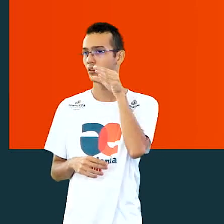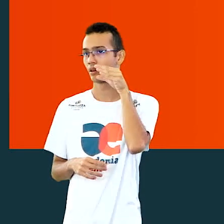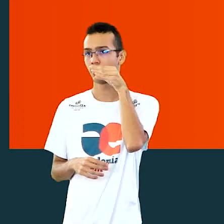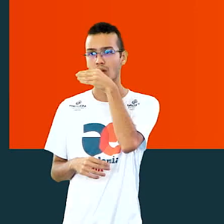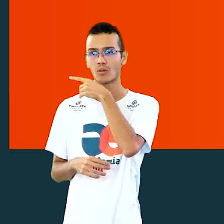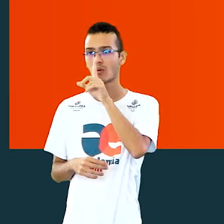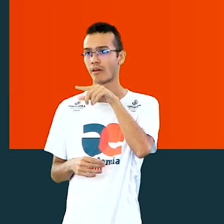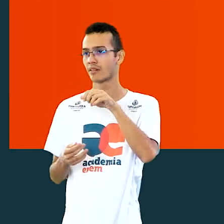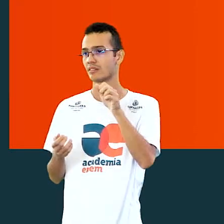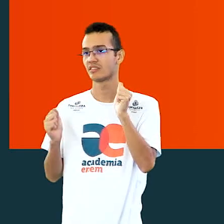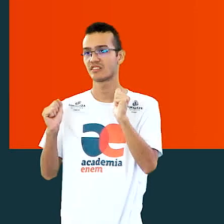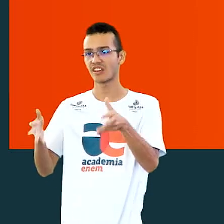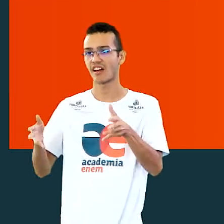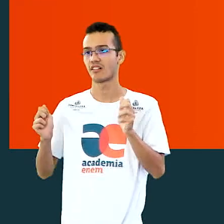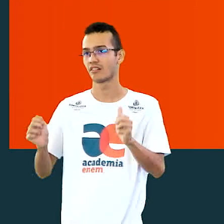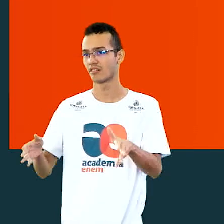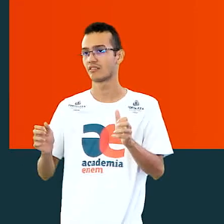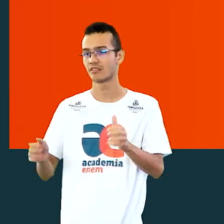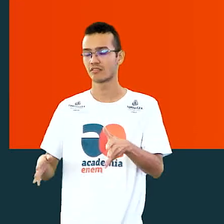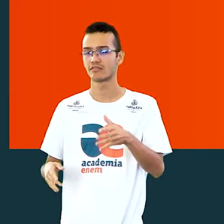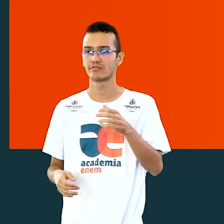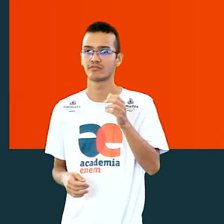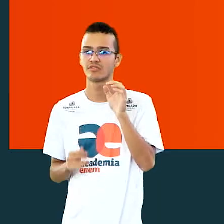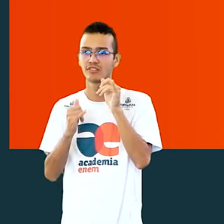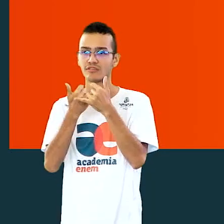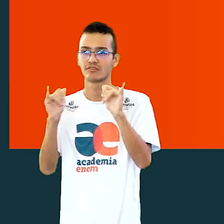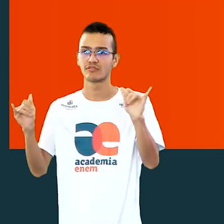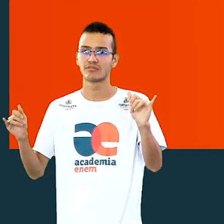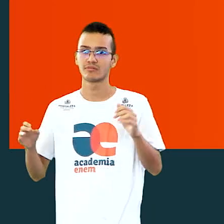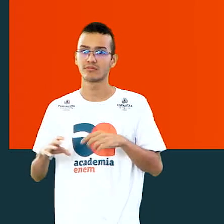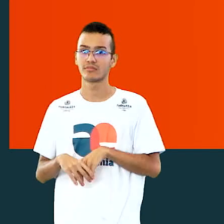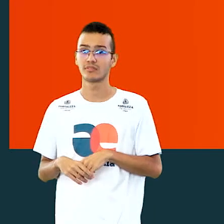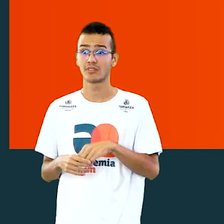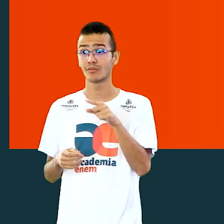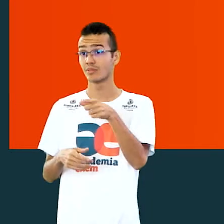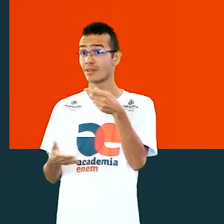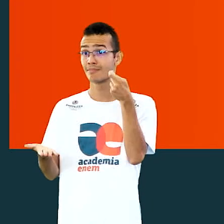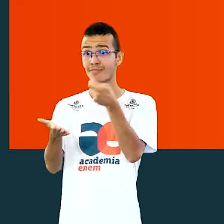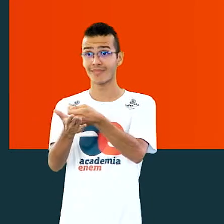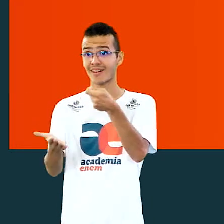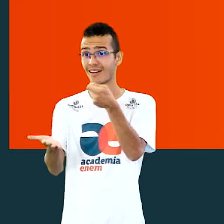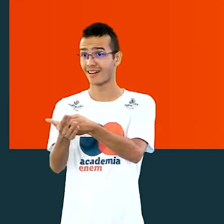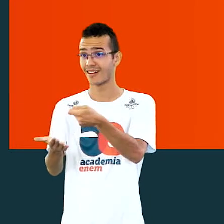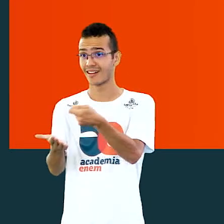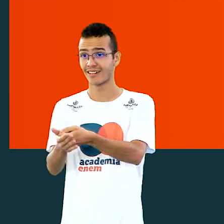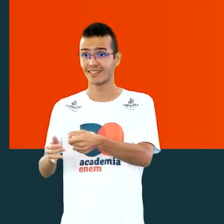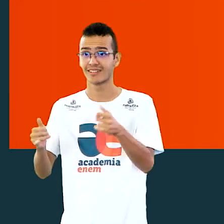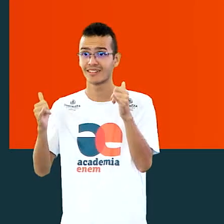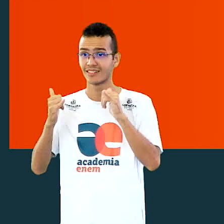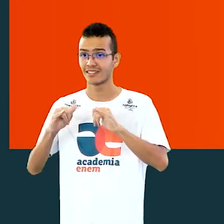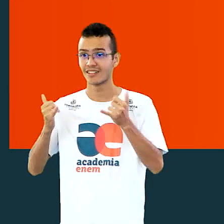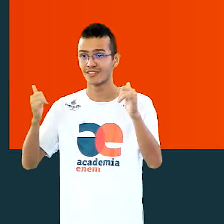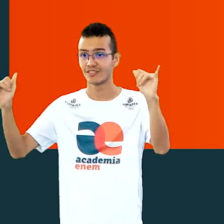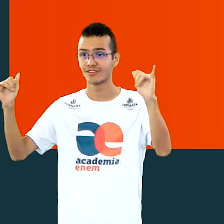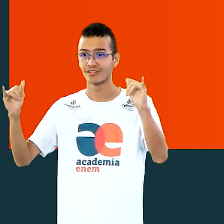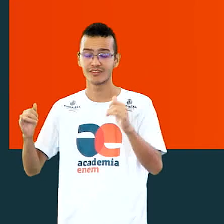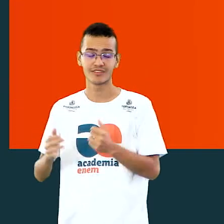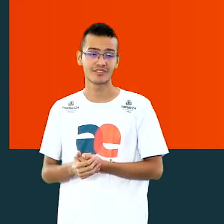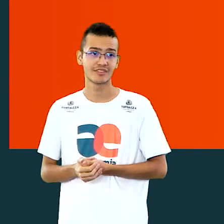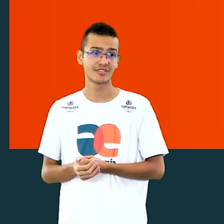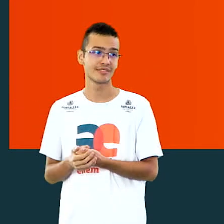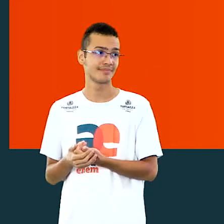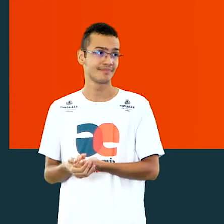desperdício. E o detalhe, você paga. Você não paga, não é só pelo que é útil